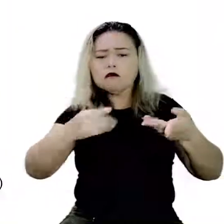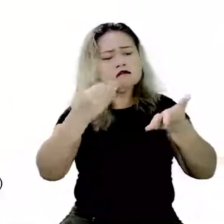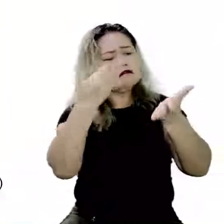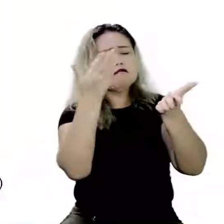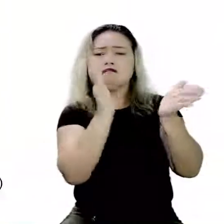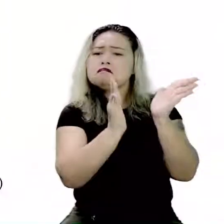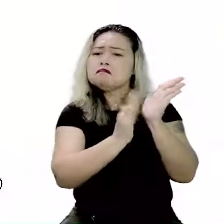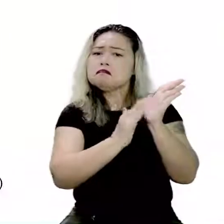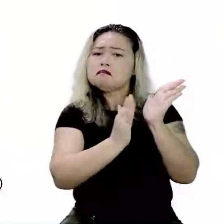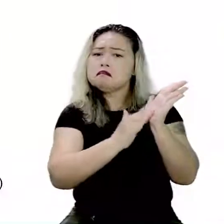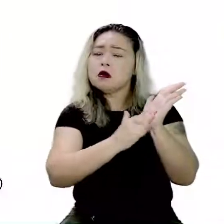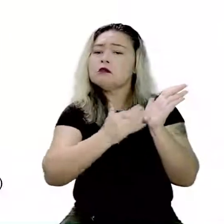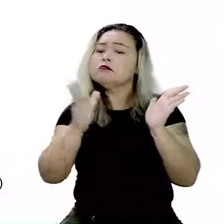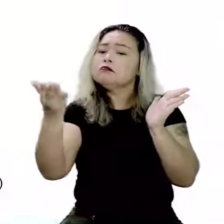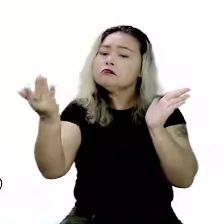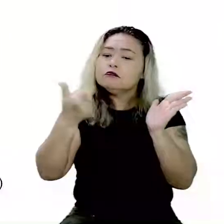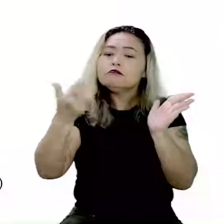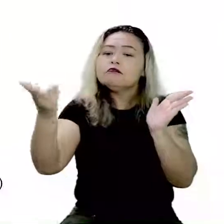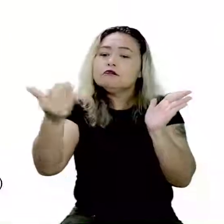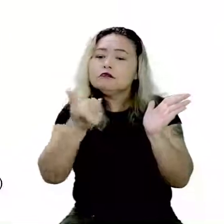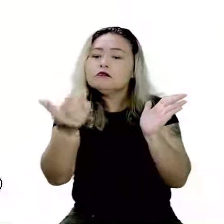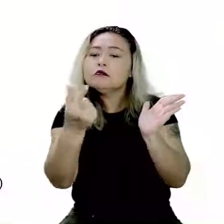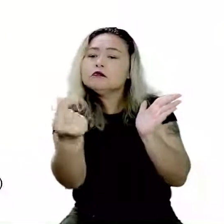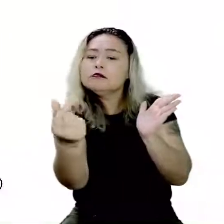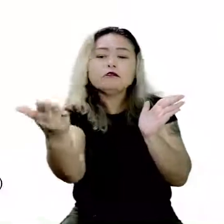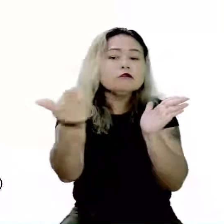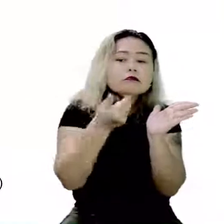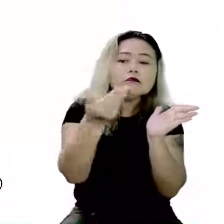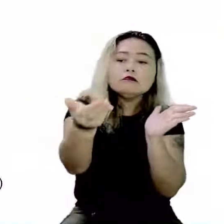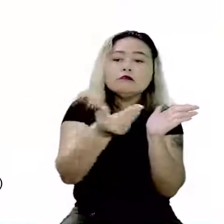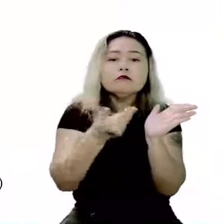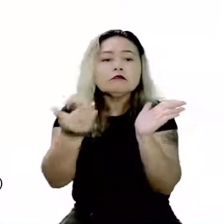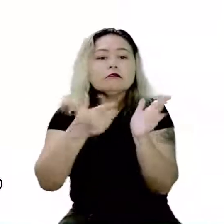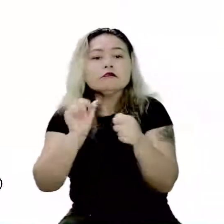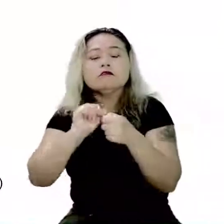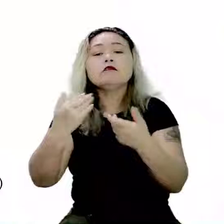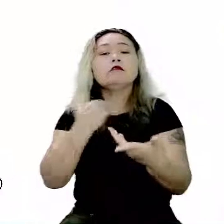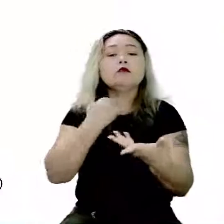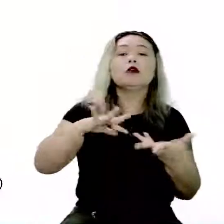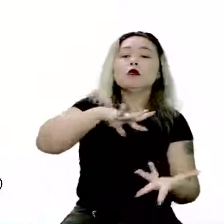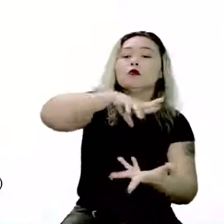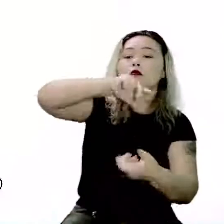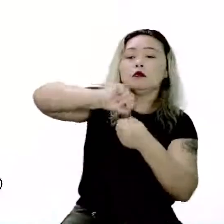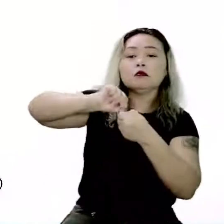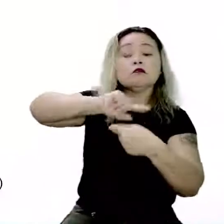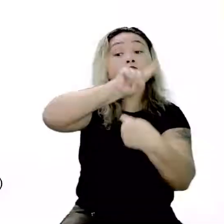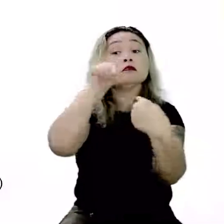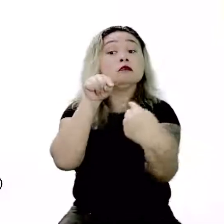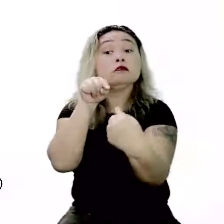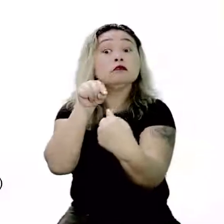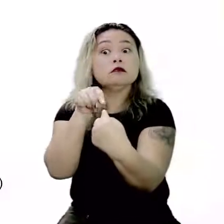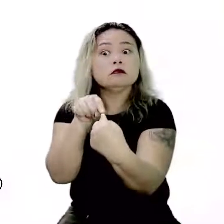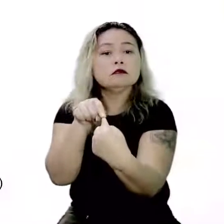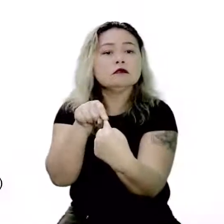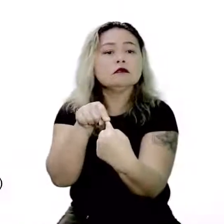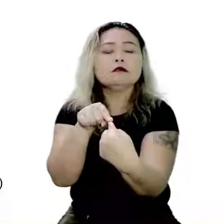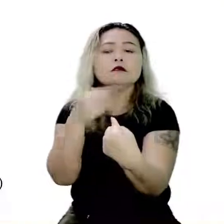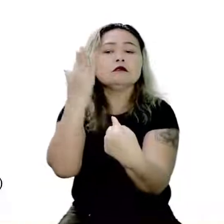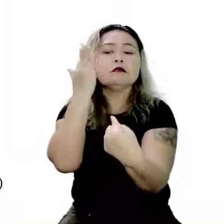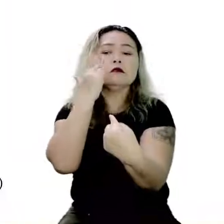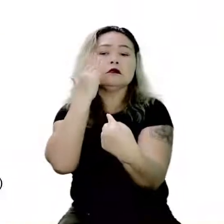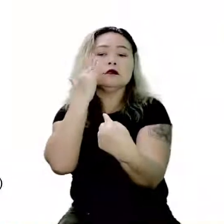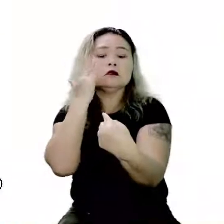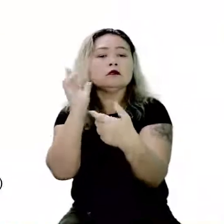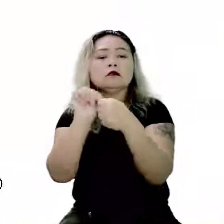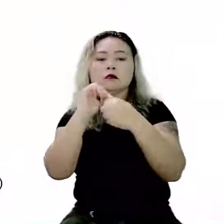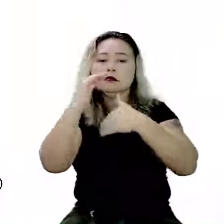de captação de dinheiro, de recursos financeiros do Banco Mundial. Para quê? Para